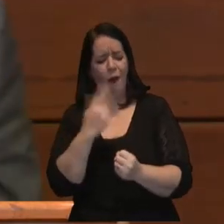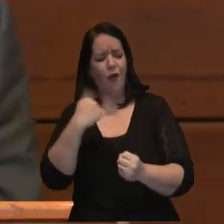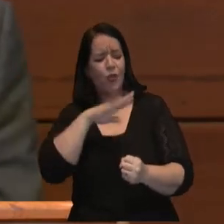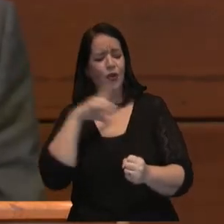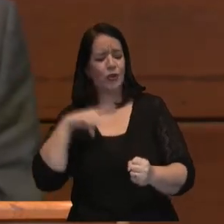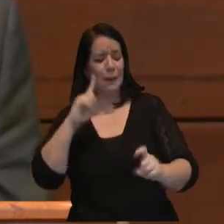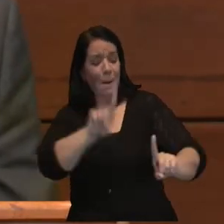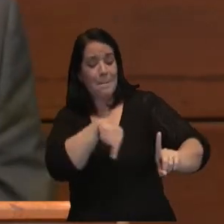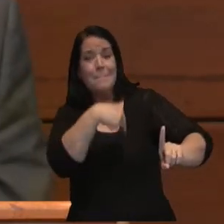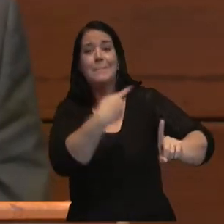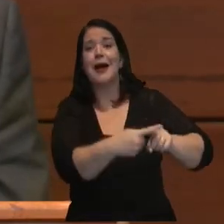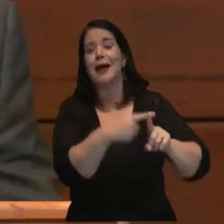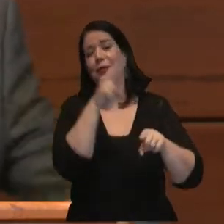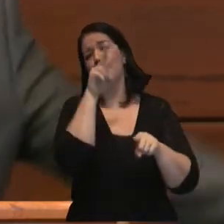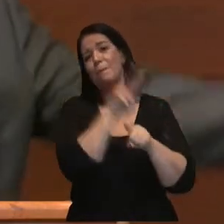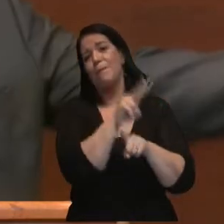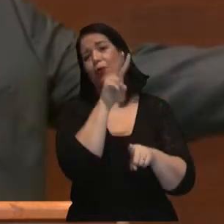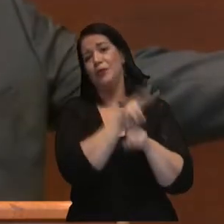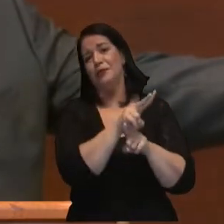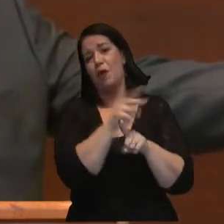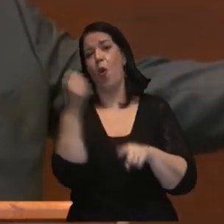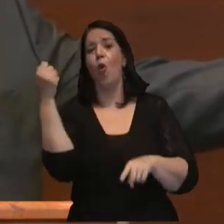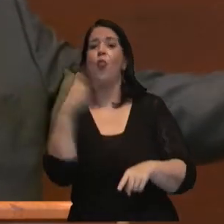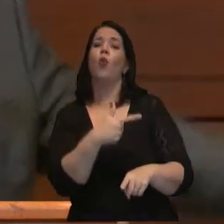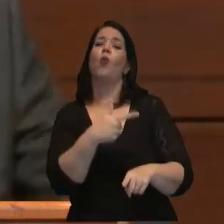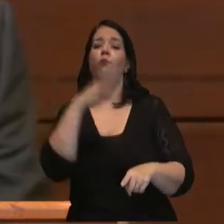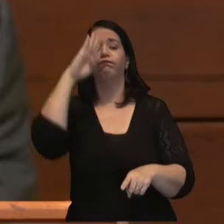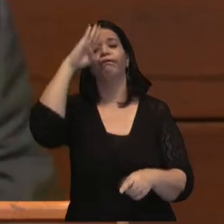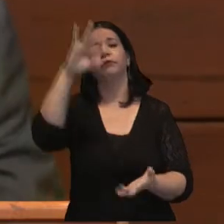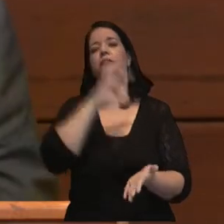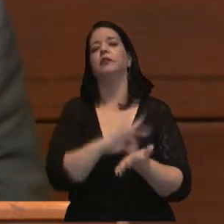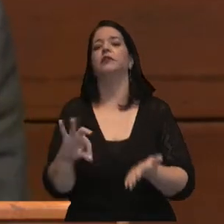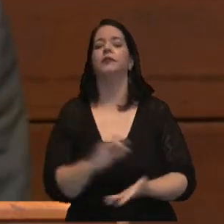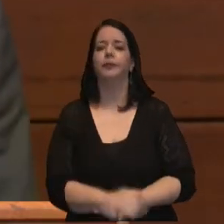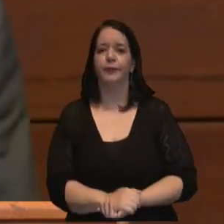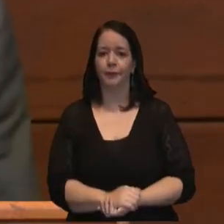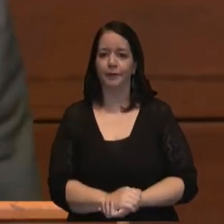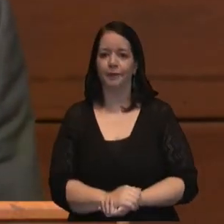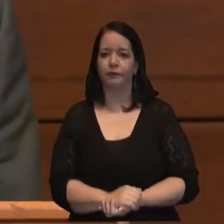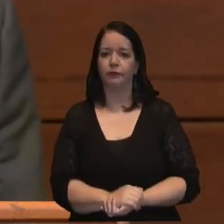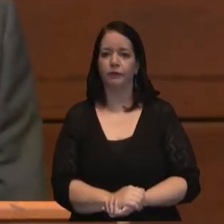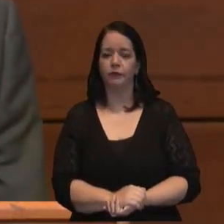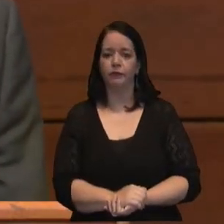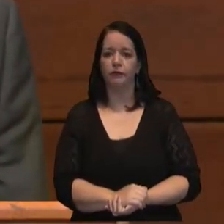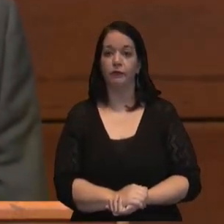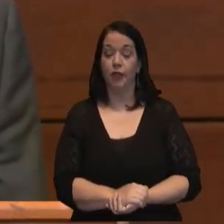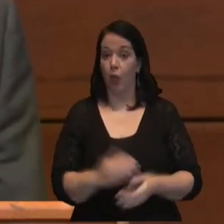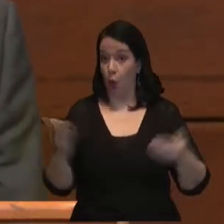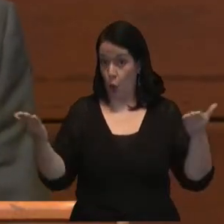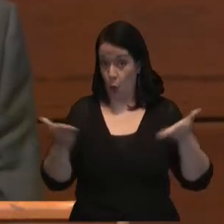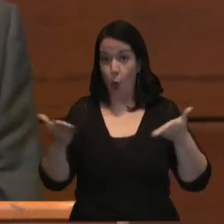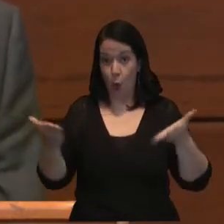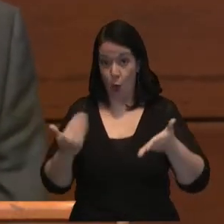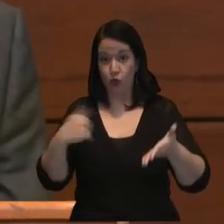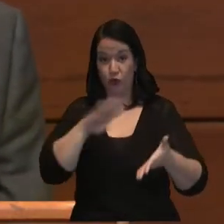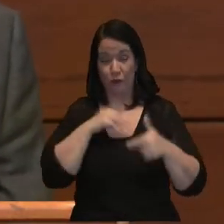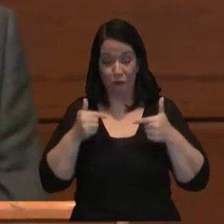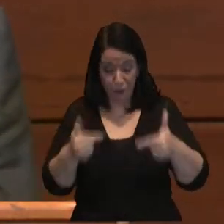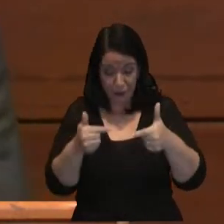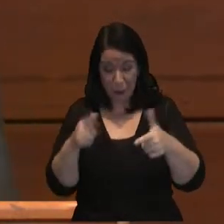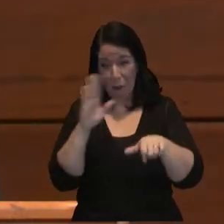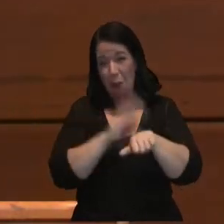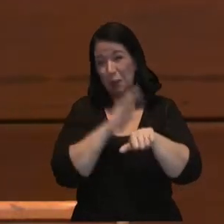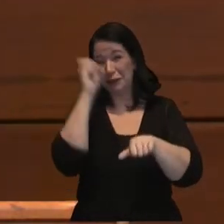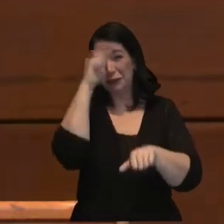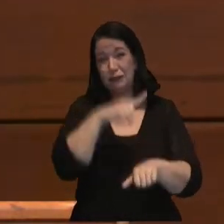queridos. Neste tempo, para nós hoje, o Senhor está conosco nos perigos